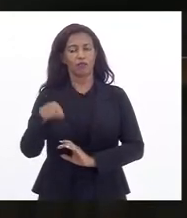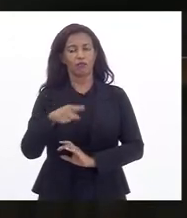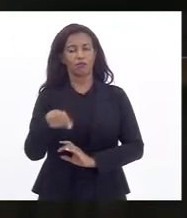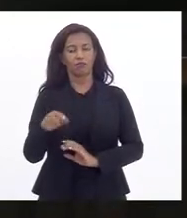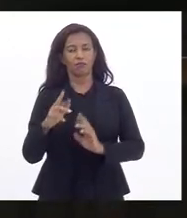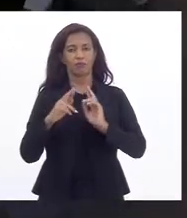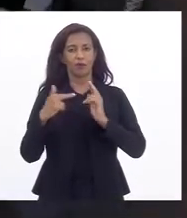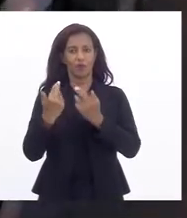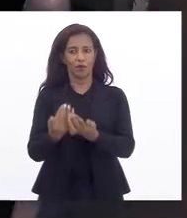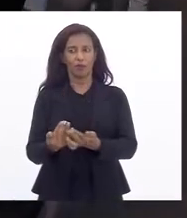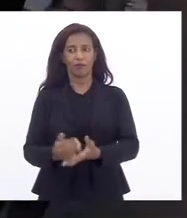suspensa a sessão